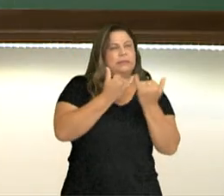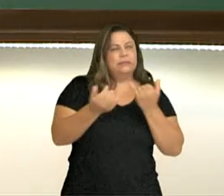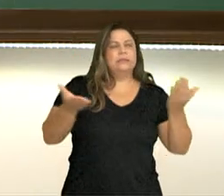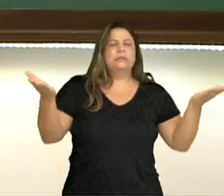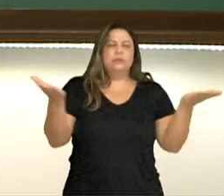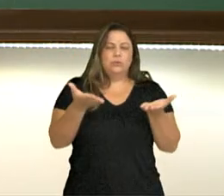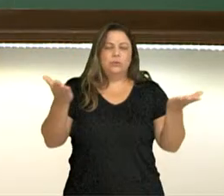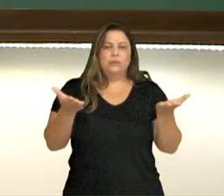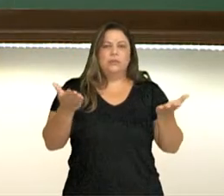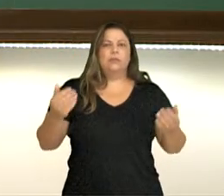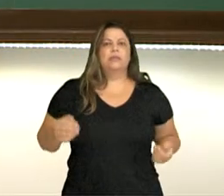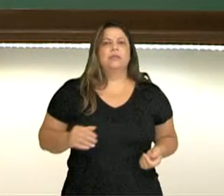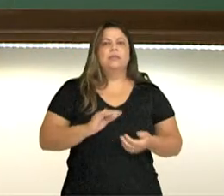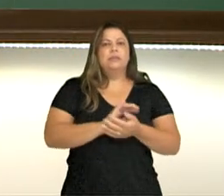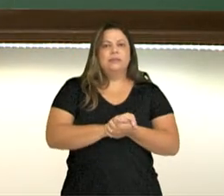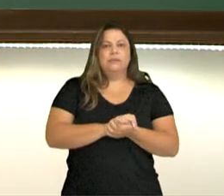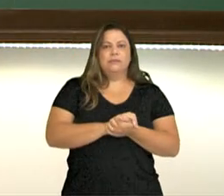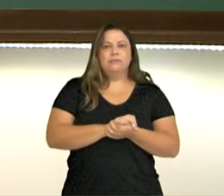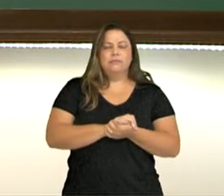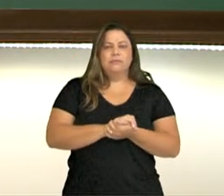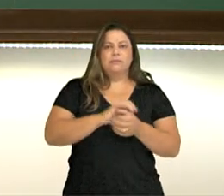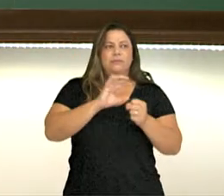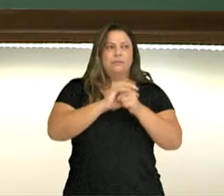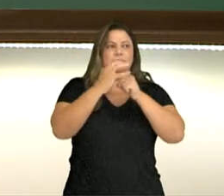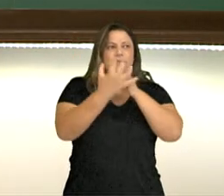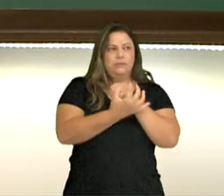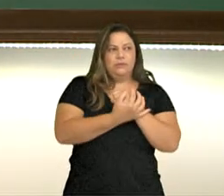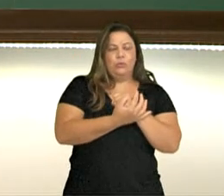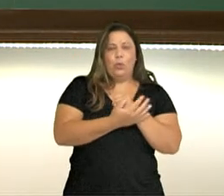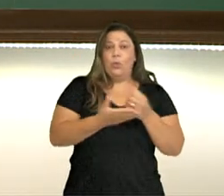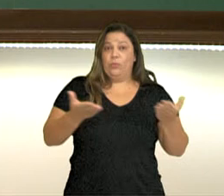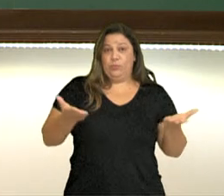gente está vivendo, né, no caso da Covid-19.